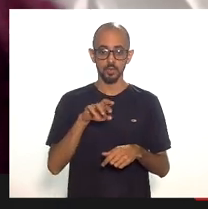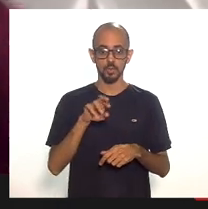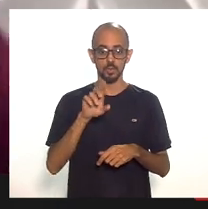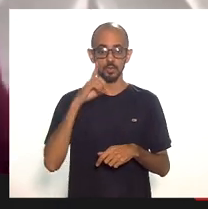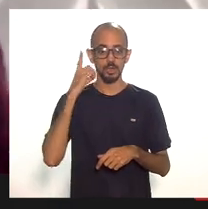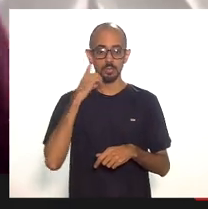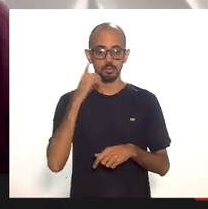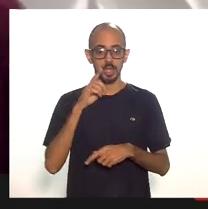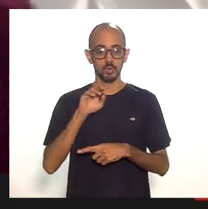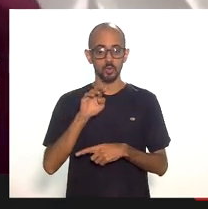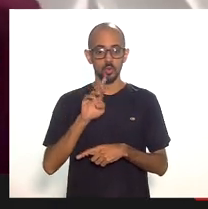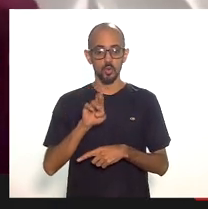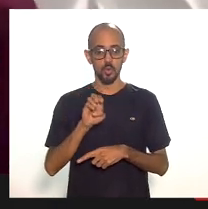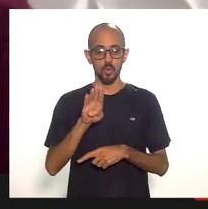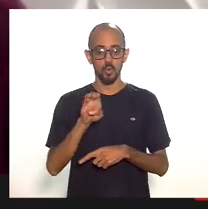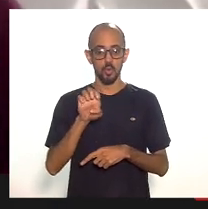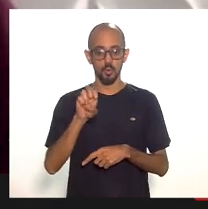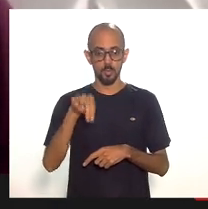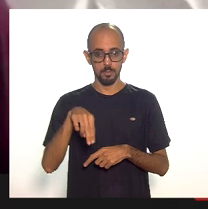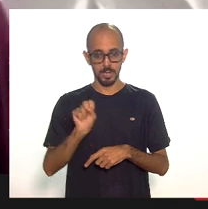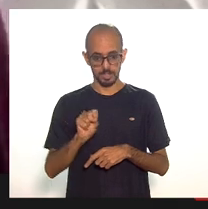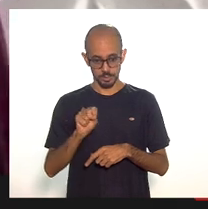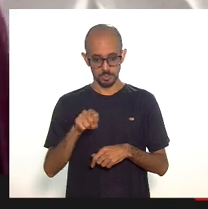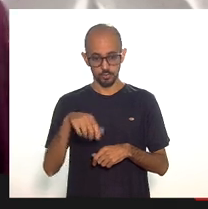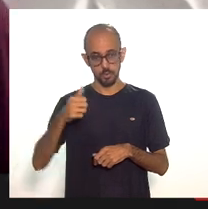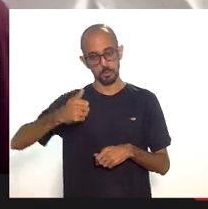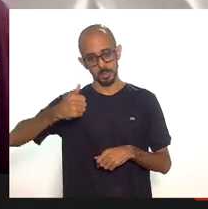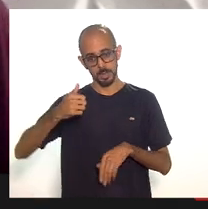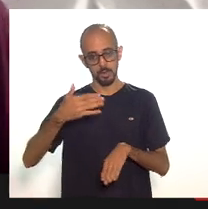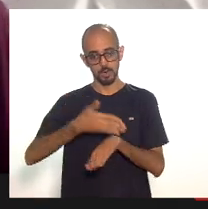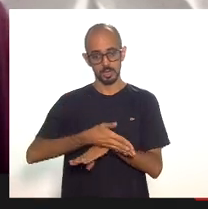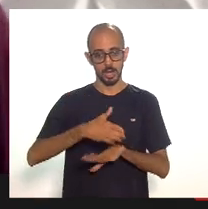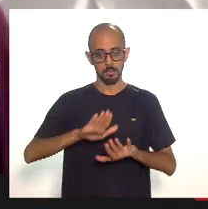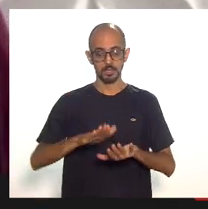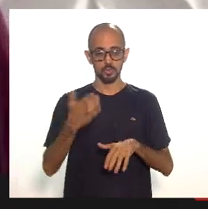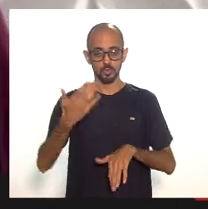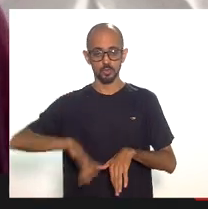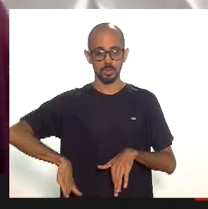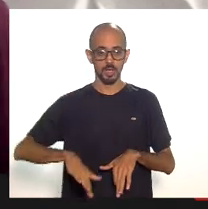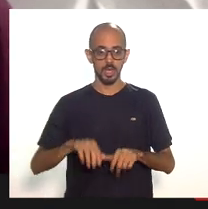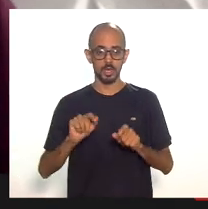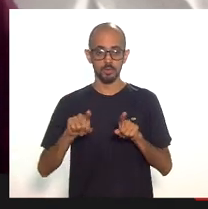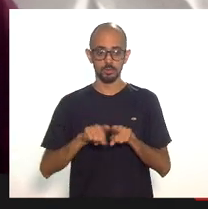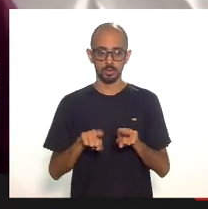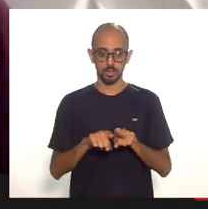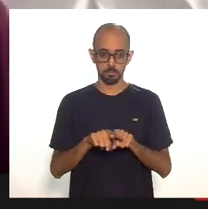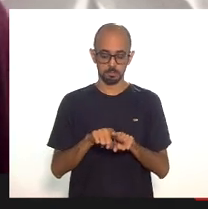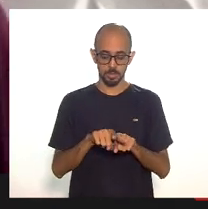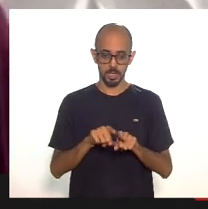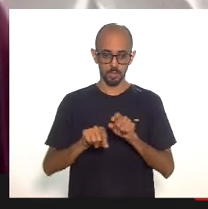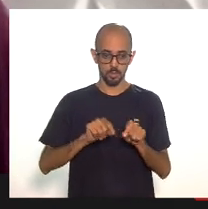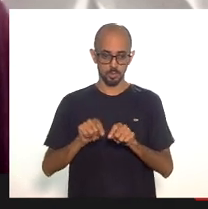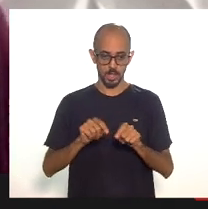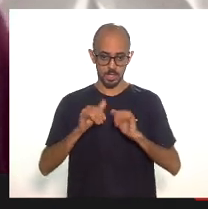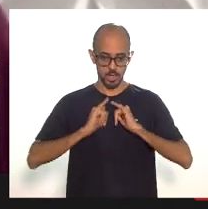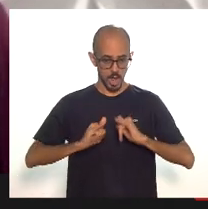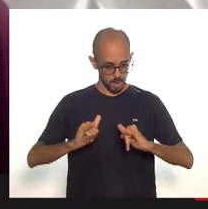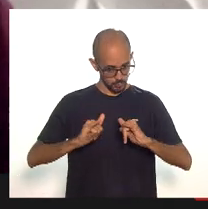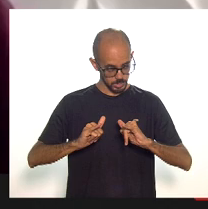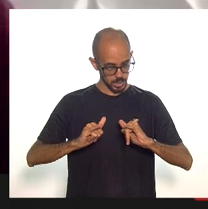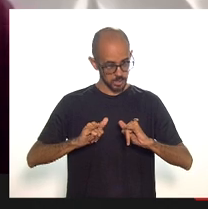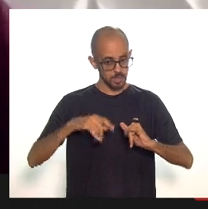se apresentou na sala aqui de audiência. Mas eu não quero deixar de fazer uma manifestação, no sentido